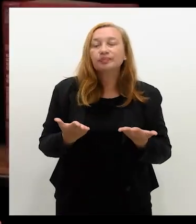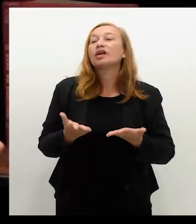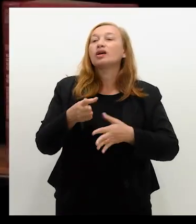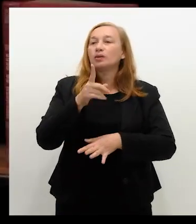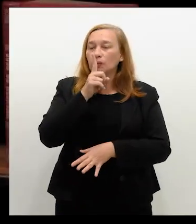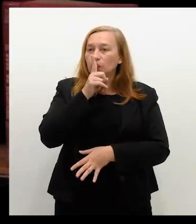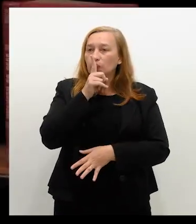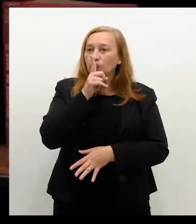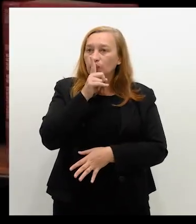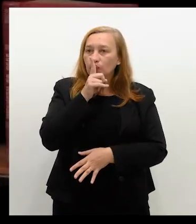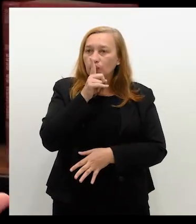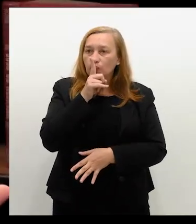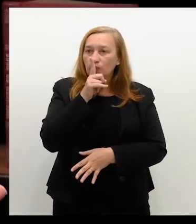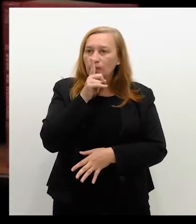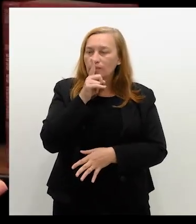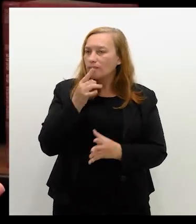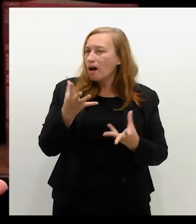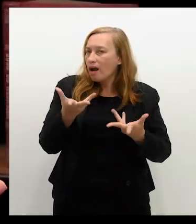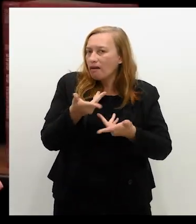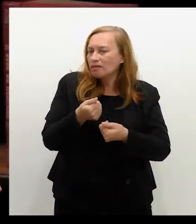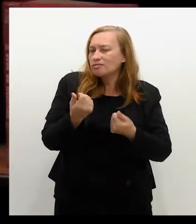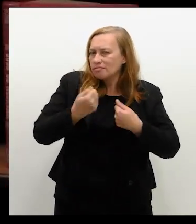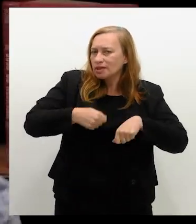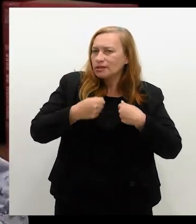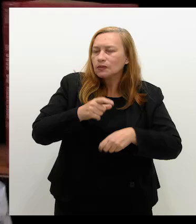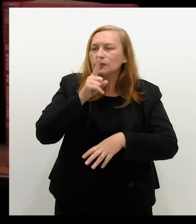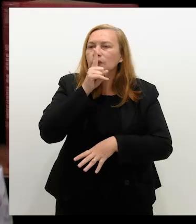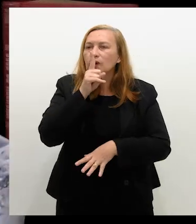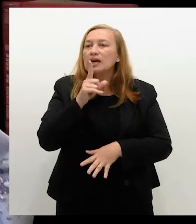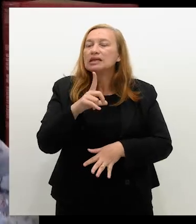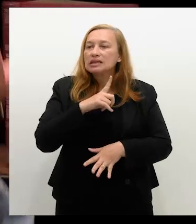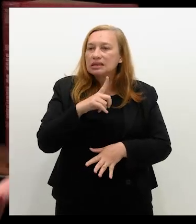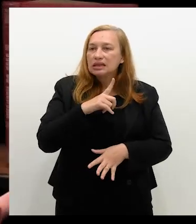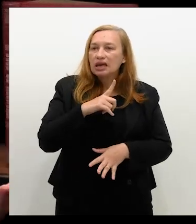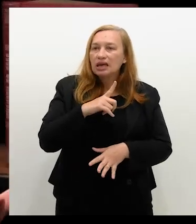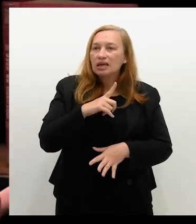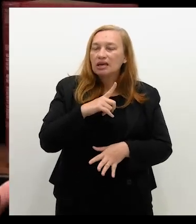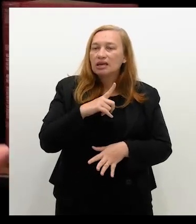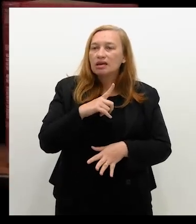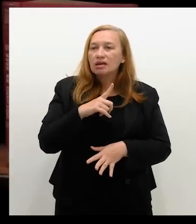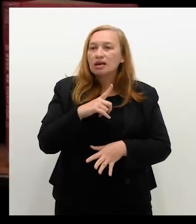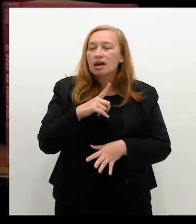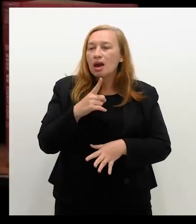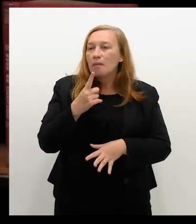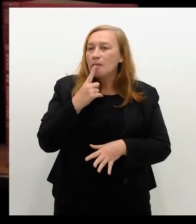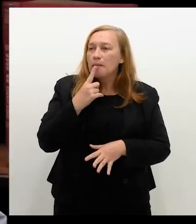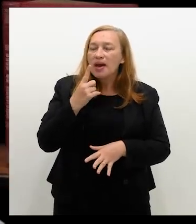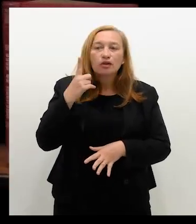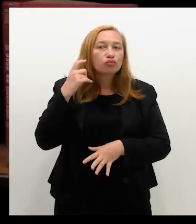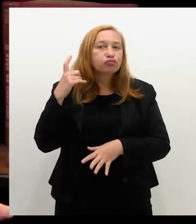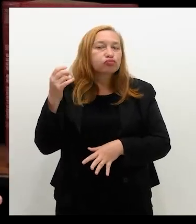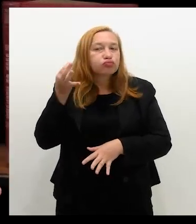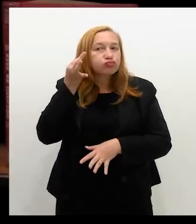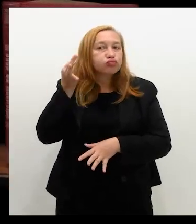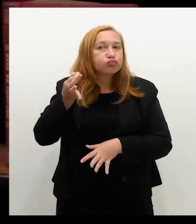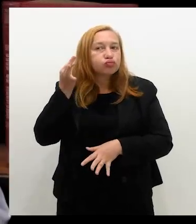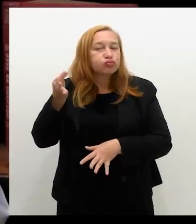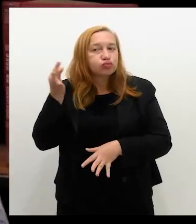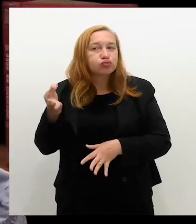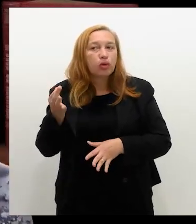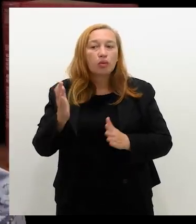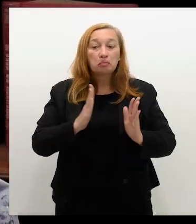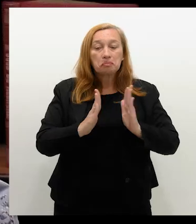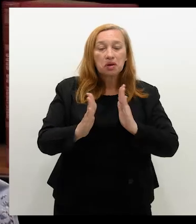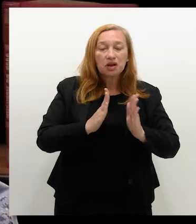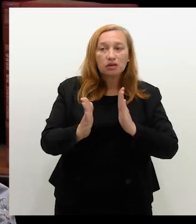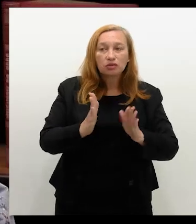questão do silêncio, né? Silêncio é ouro, a gente precisa de silêncio. Se a gente tem exposição a ruído, a gente sabe que essa exposição a ruído, durante um